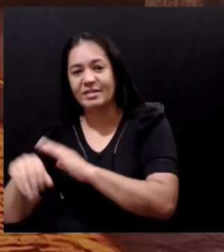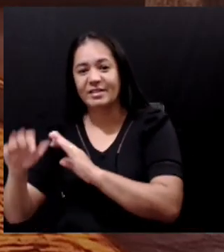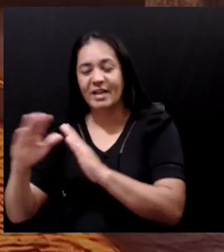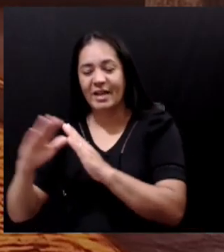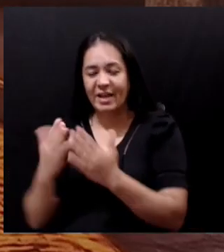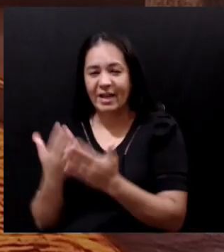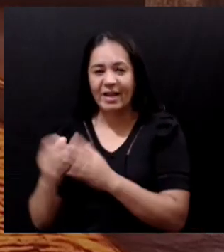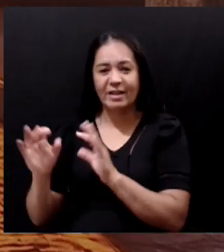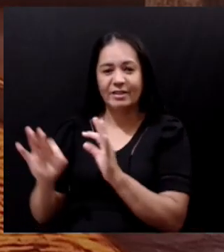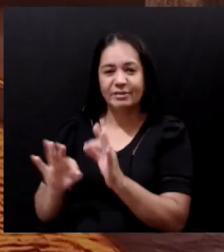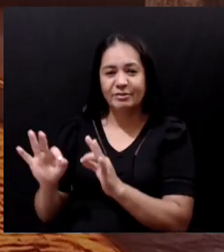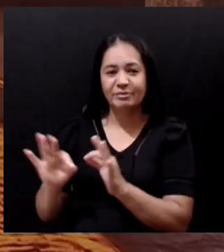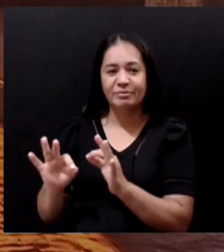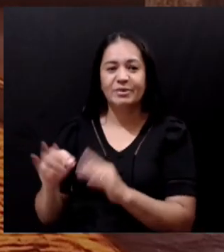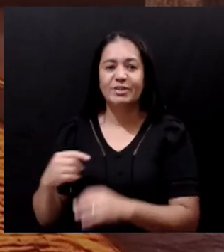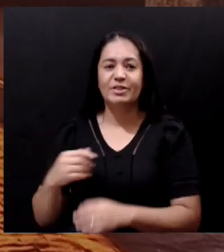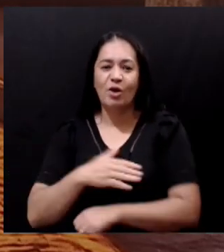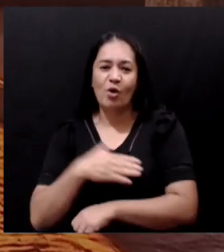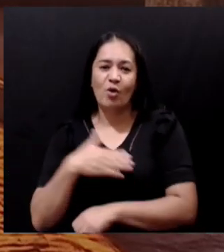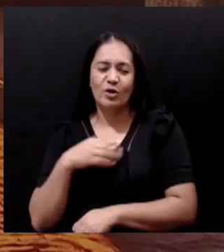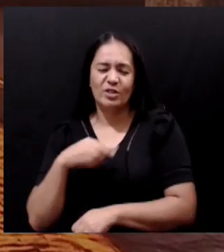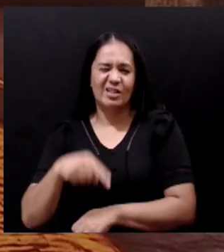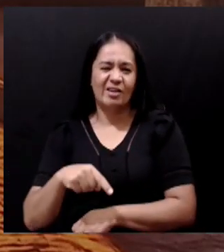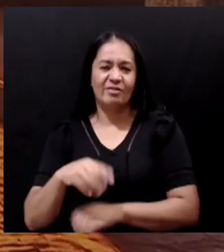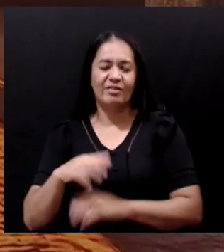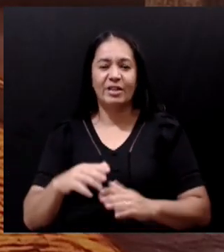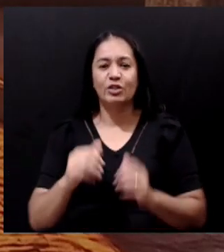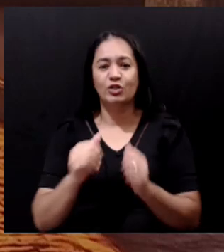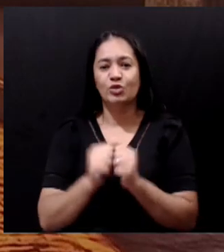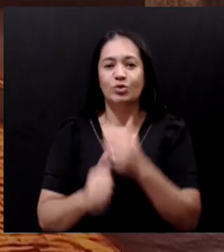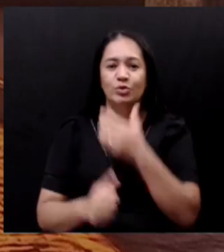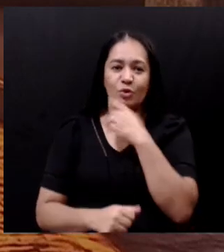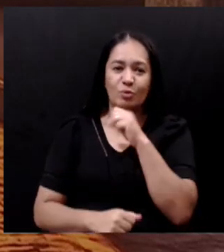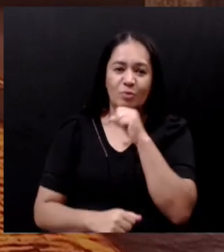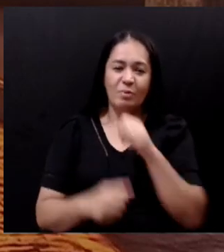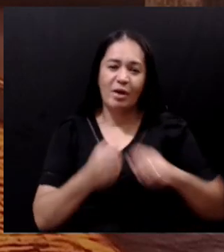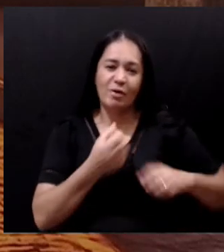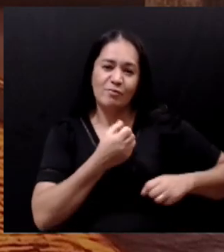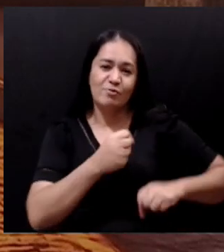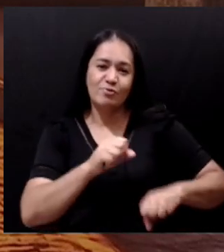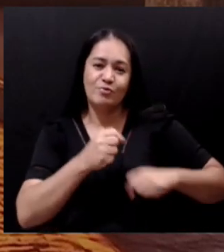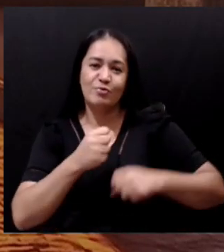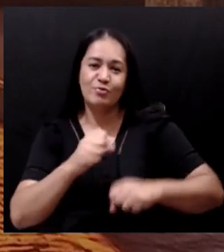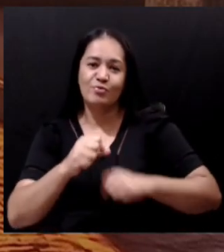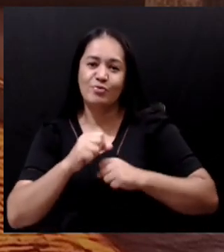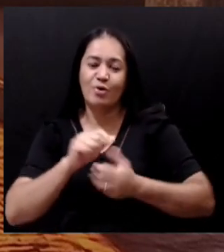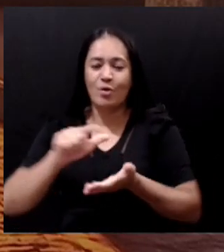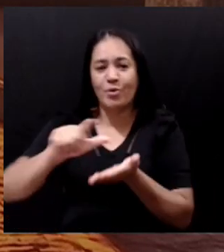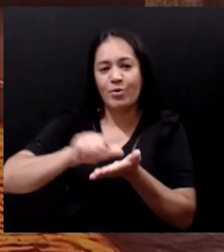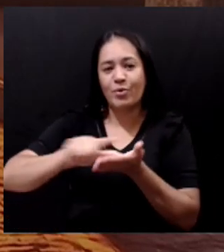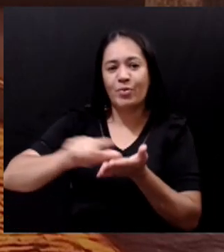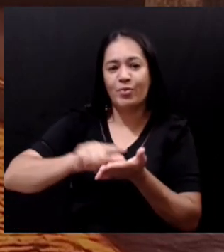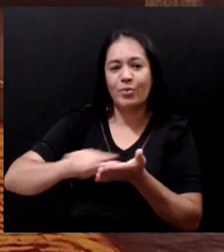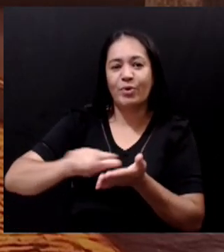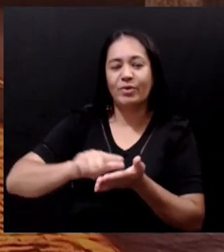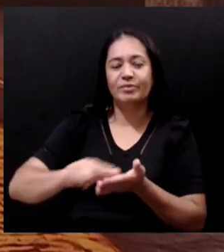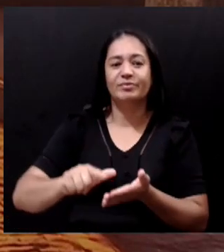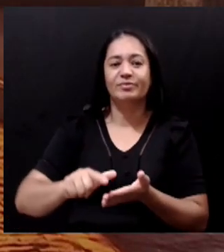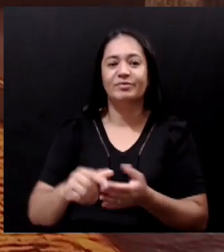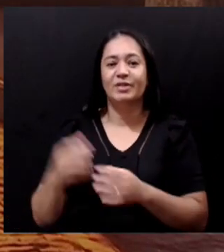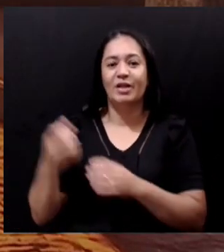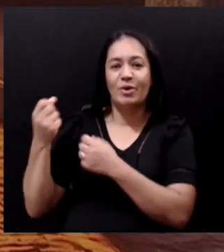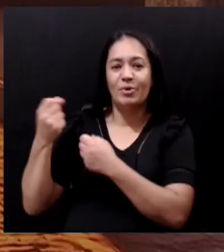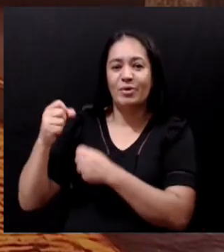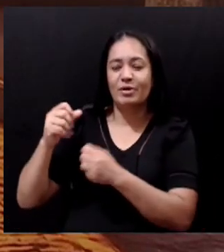de ficar aqui com o meu pai, pegava a vassoura, começava a varrer, a vassoura ao dobro do meu